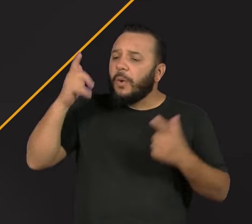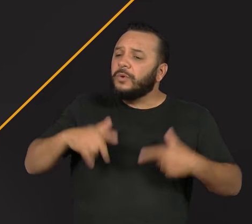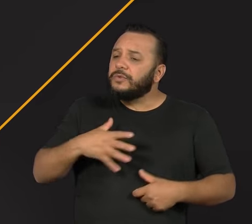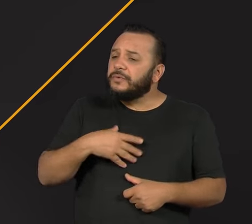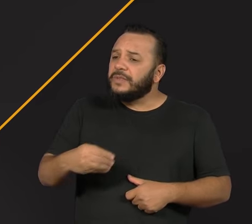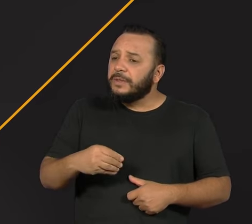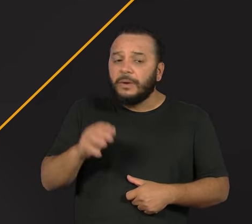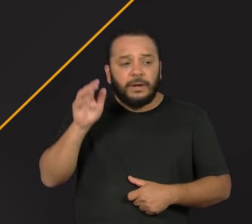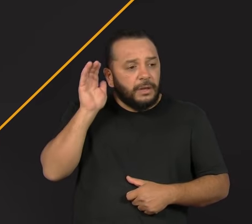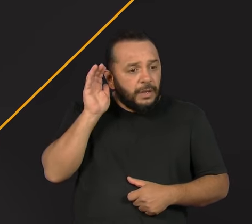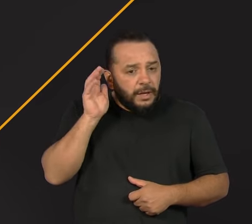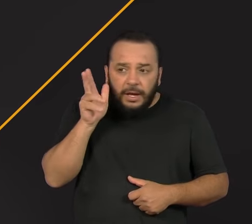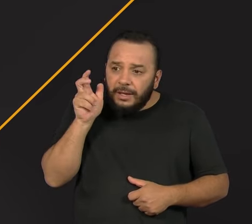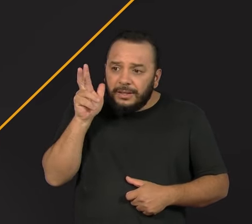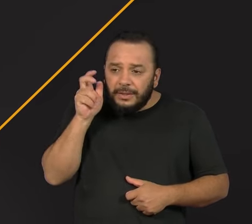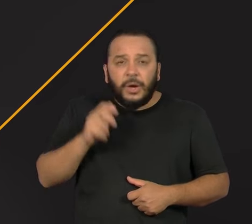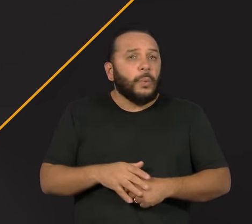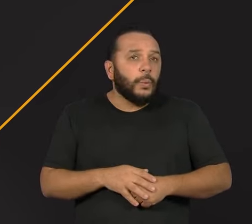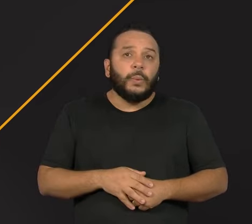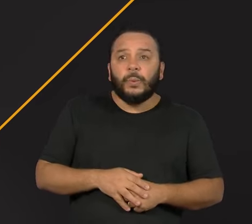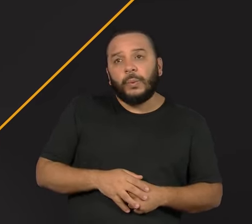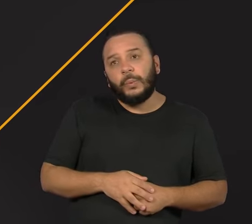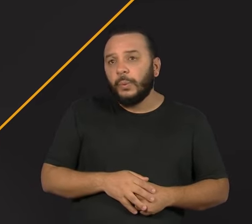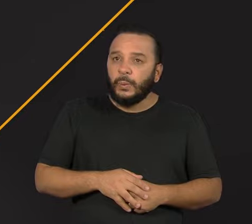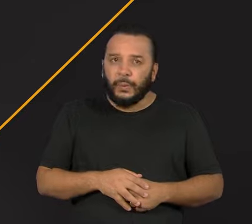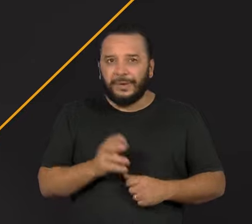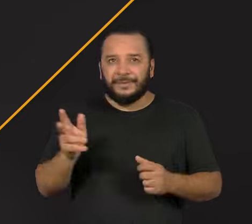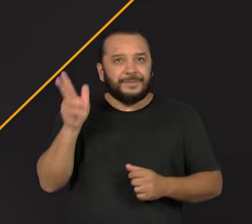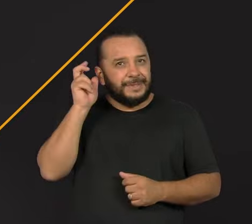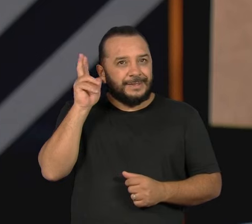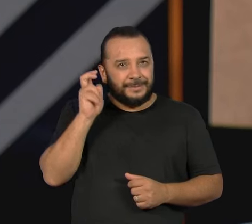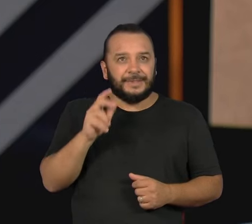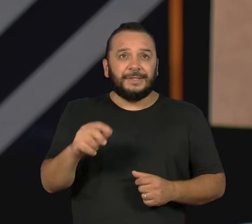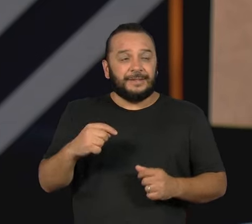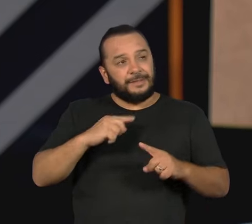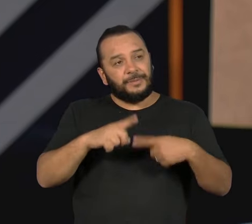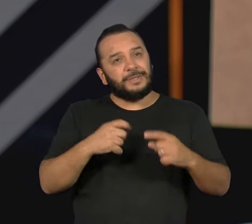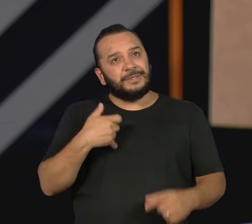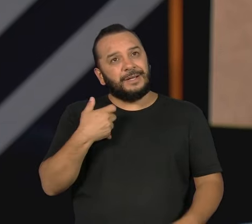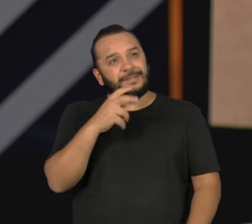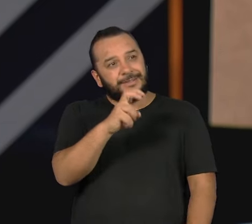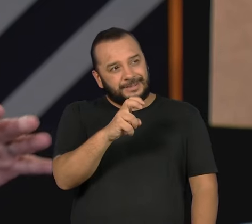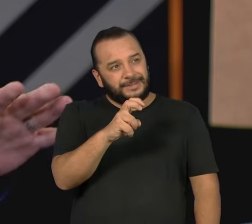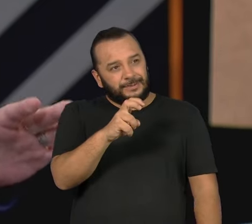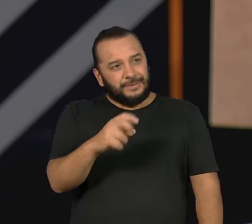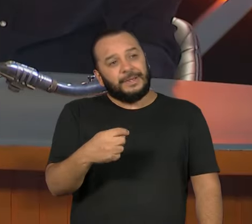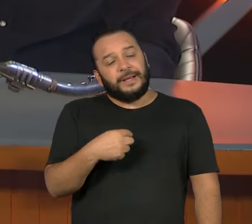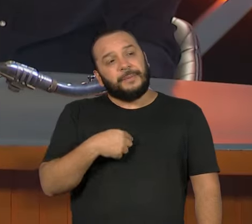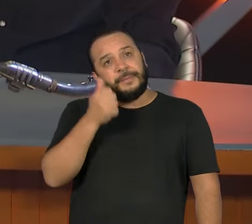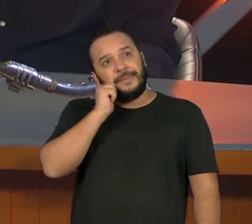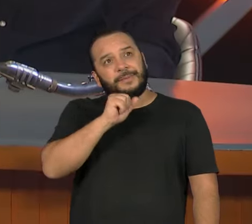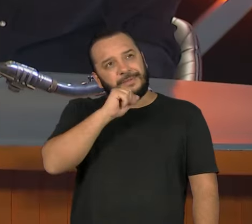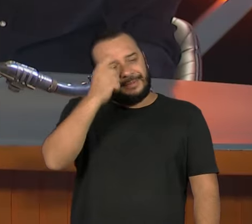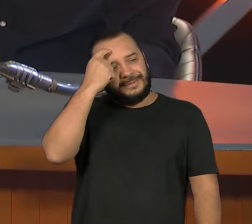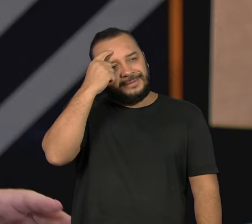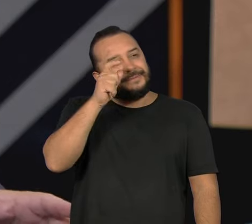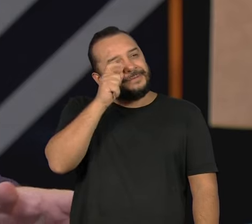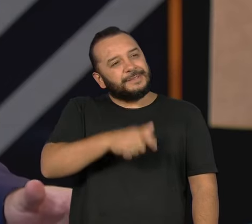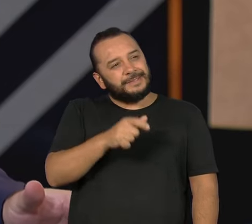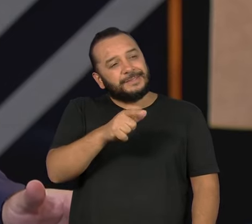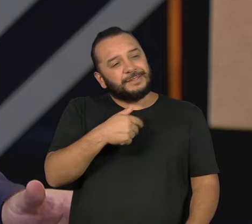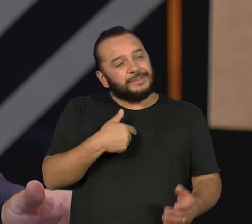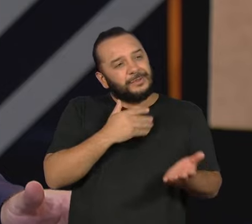ouvir eu assoviar que ele sabia. Se eu estava aqui no quintal, se eu estava bom. E aí, quando eu completei 5 anos de idade, era a idade que a minha mãe achava que era interessante a